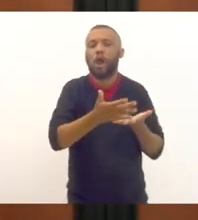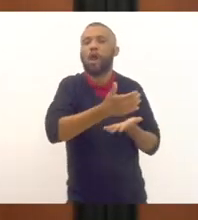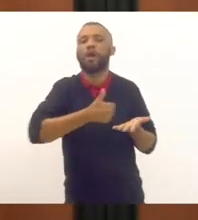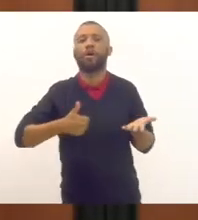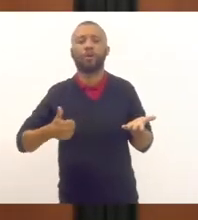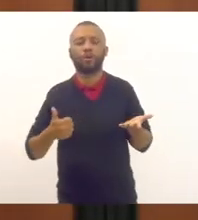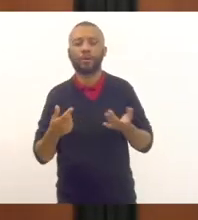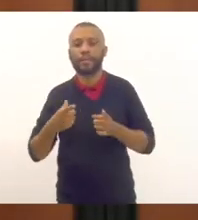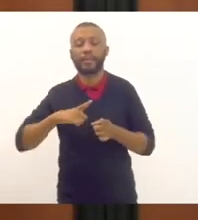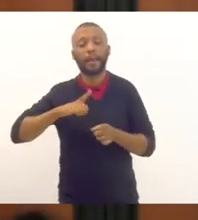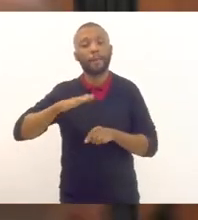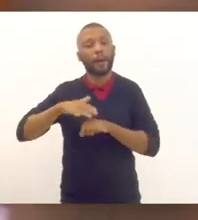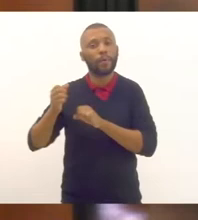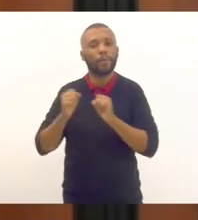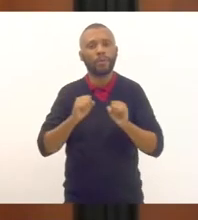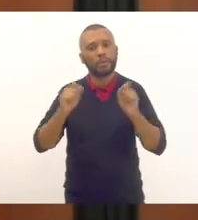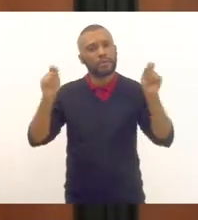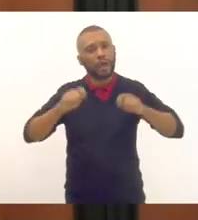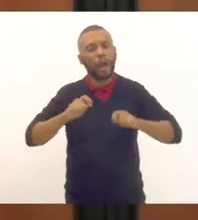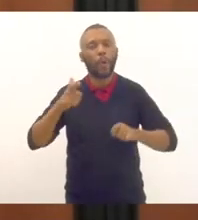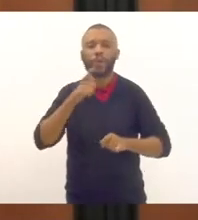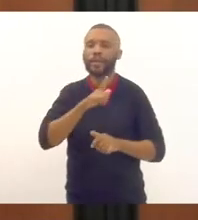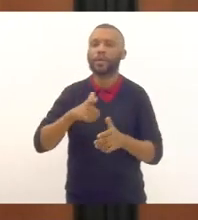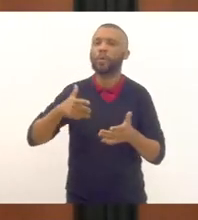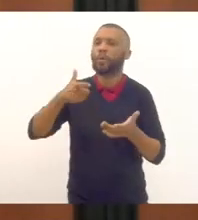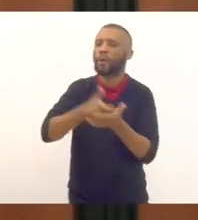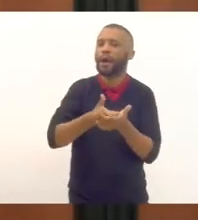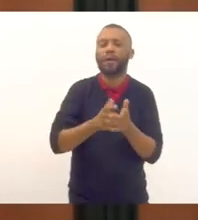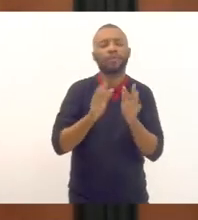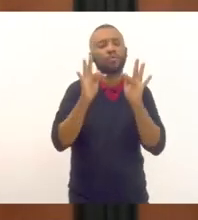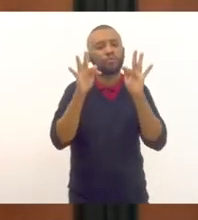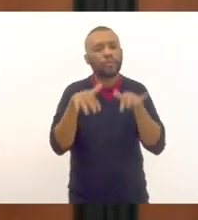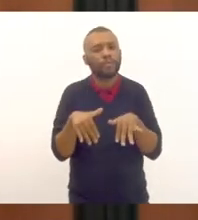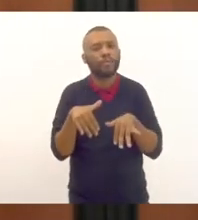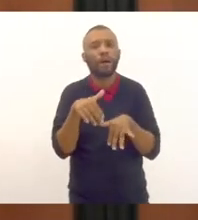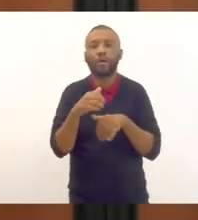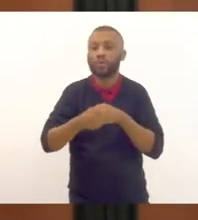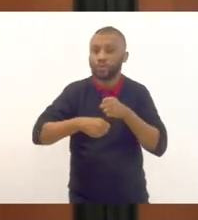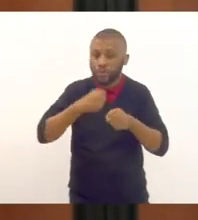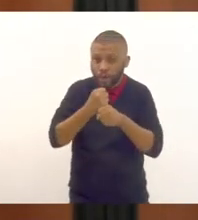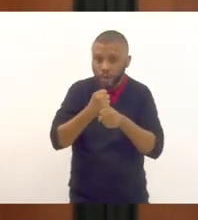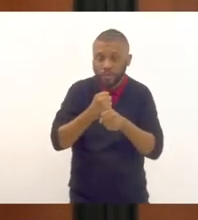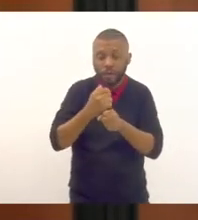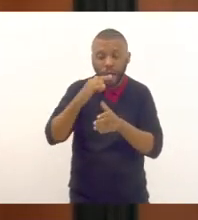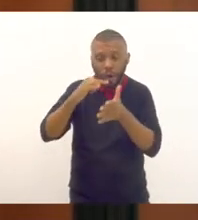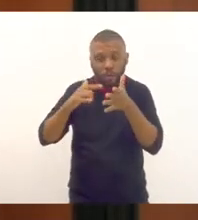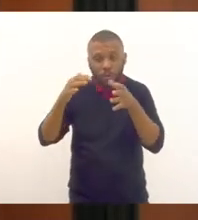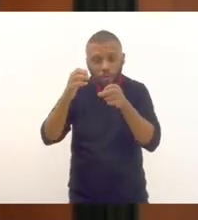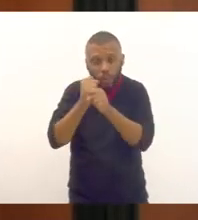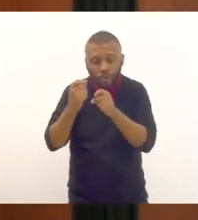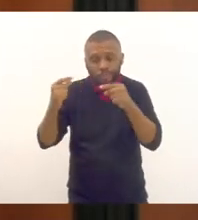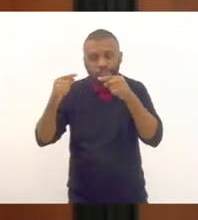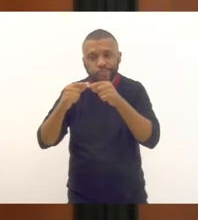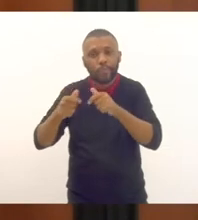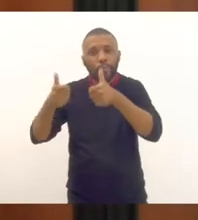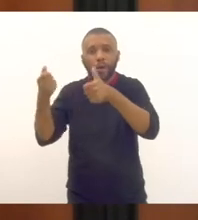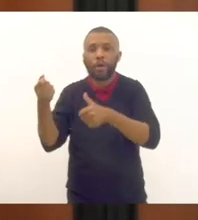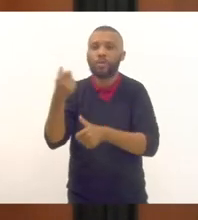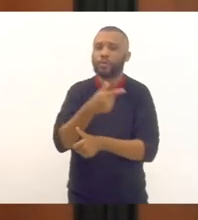tem mais poder de compra, porque no final do ano a conta dele fecha melhor que a